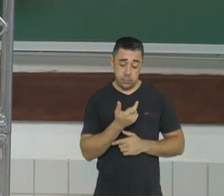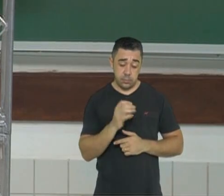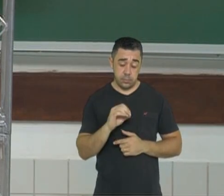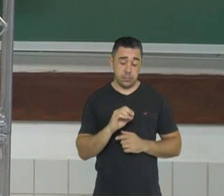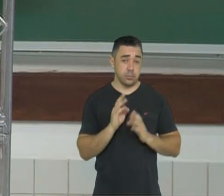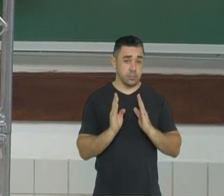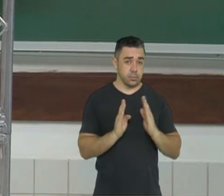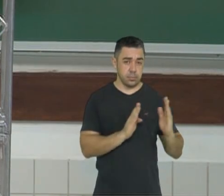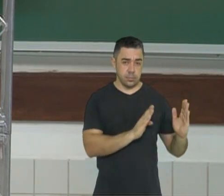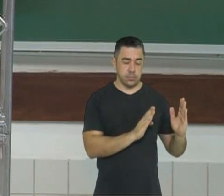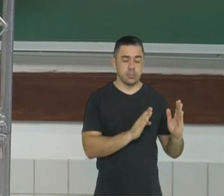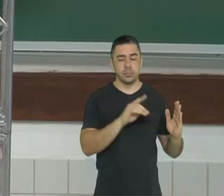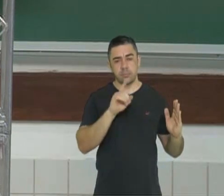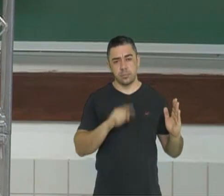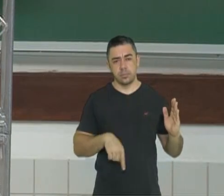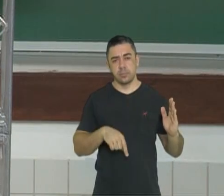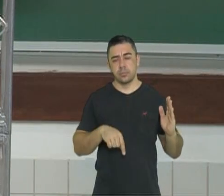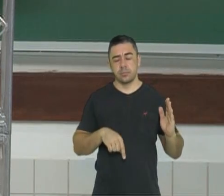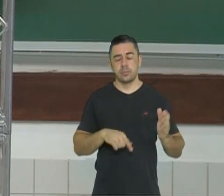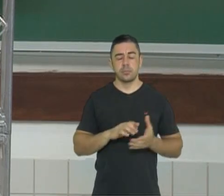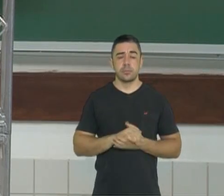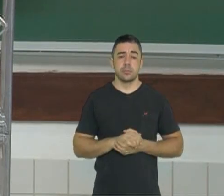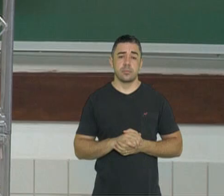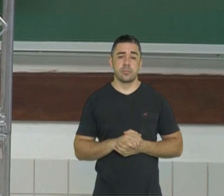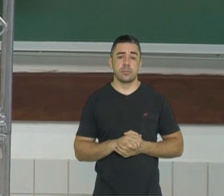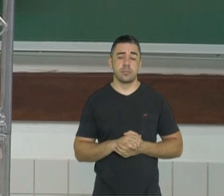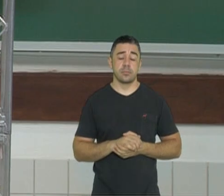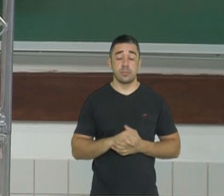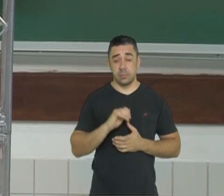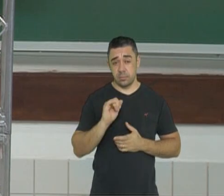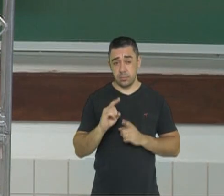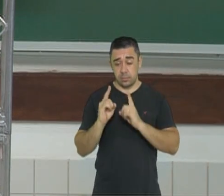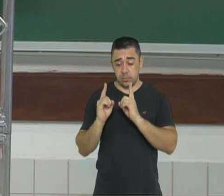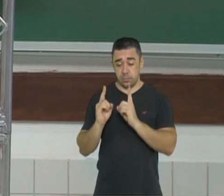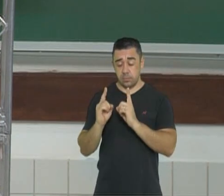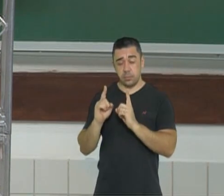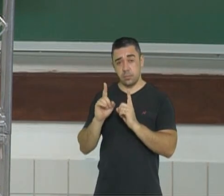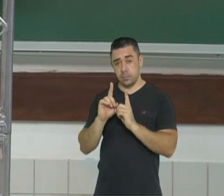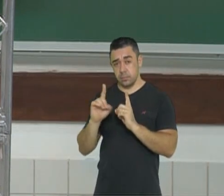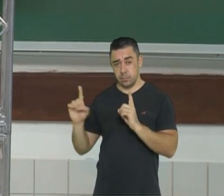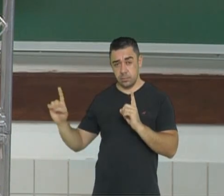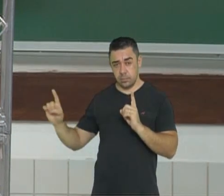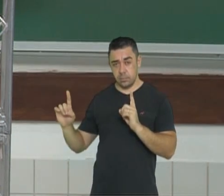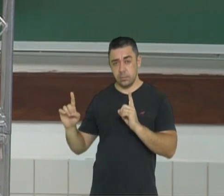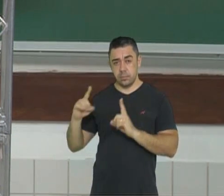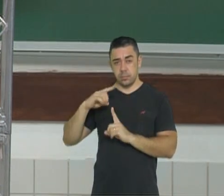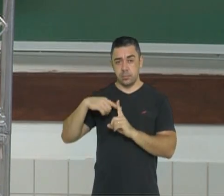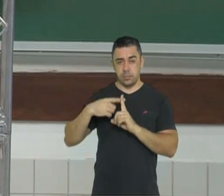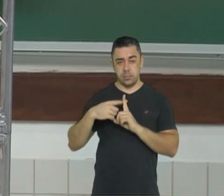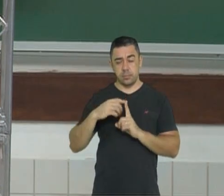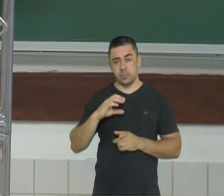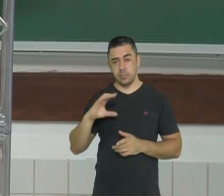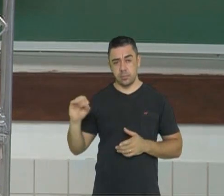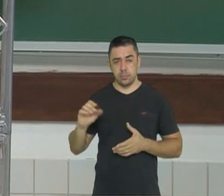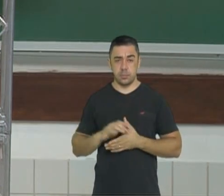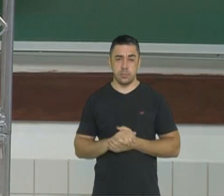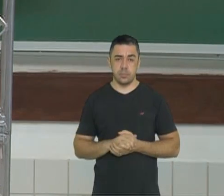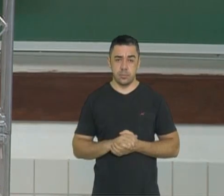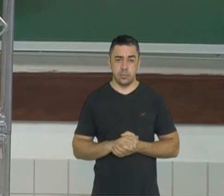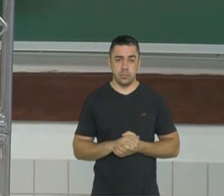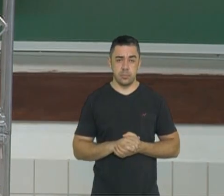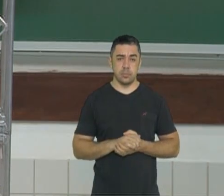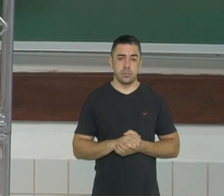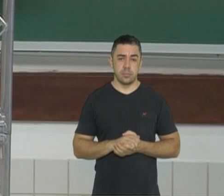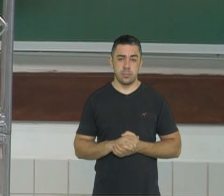tá esquerda então módulo de - 20 e 20 e se eu for para a direita faz de conta que a profe aqui é o Zé estou